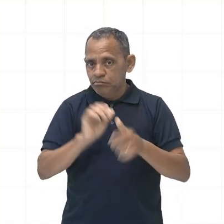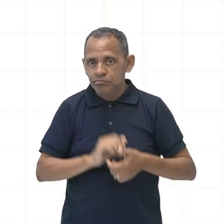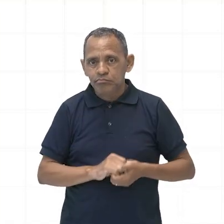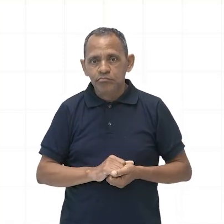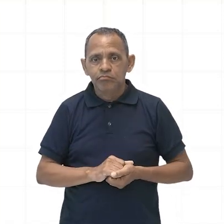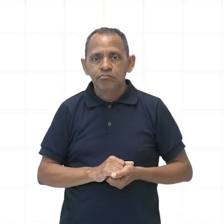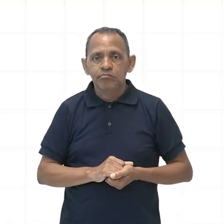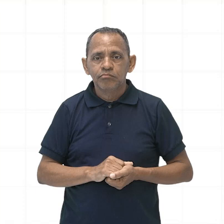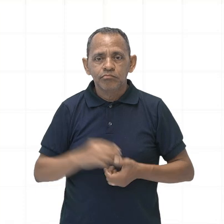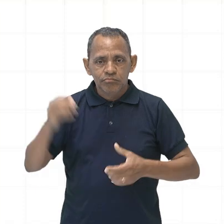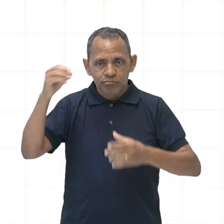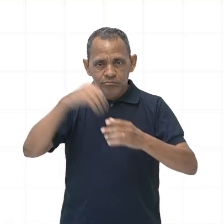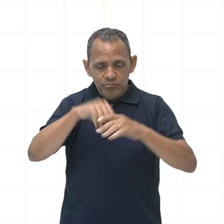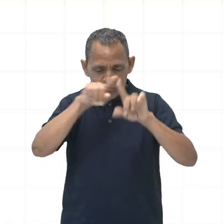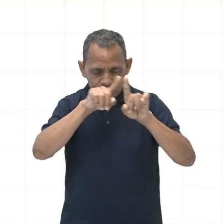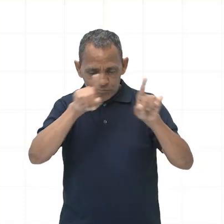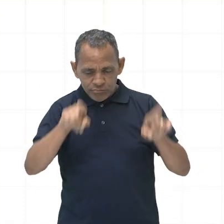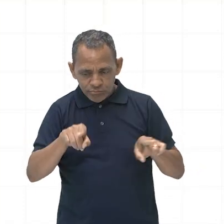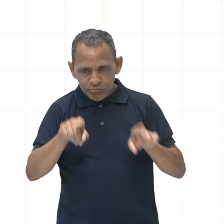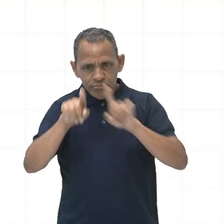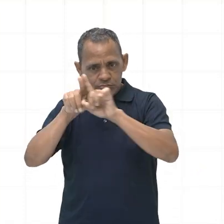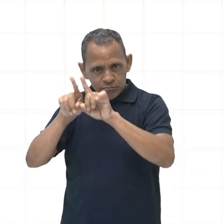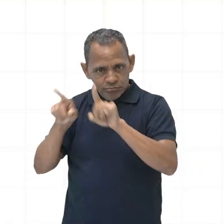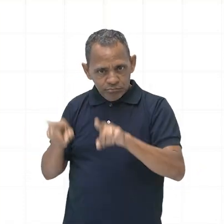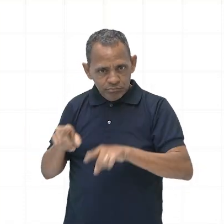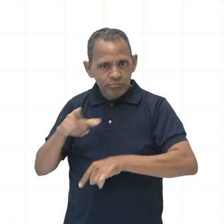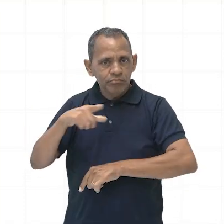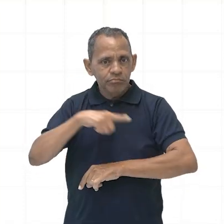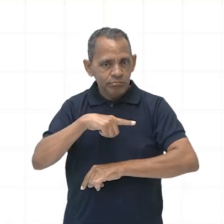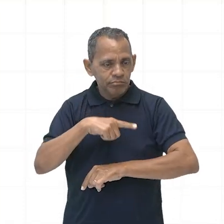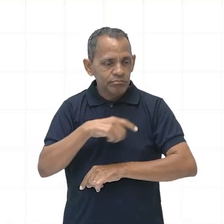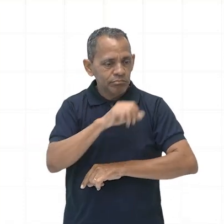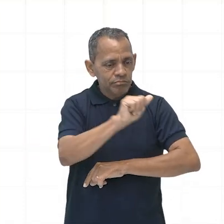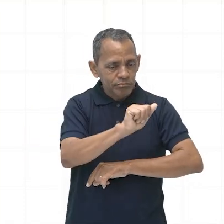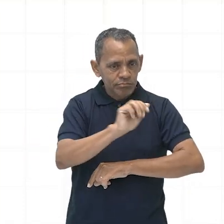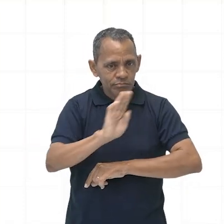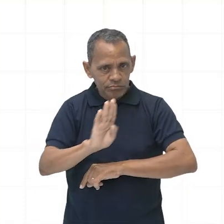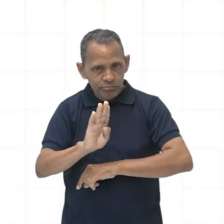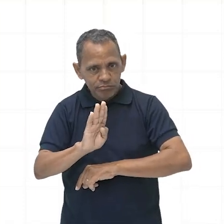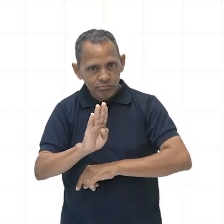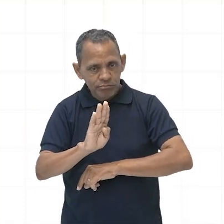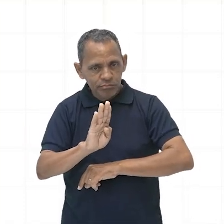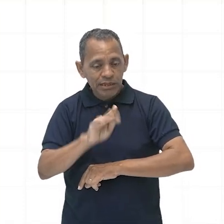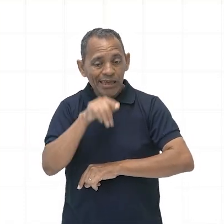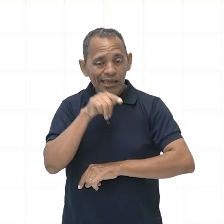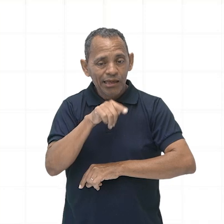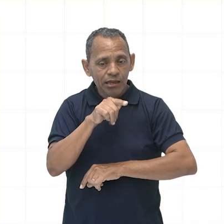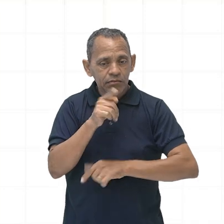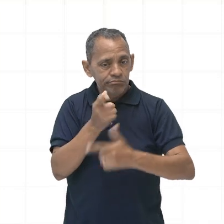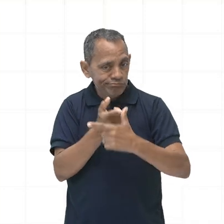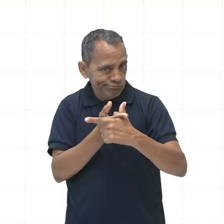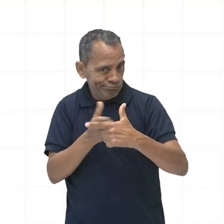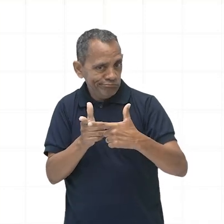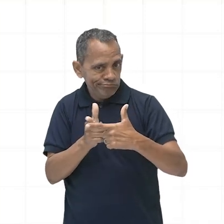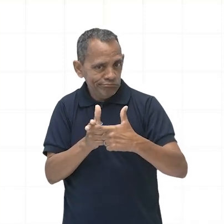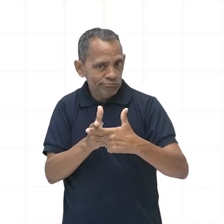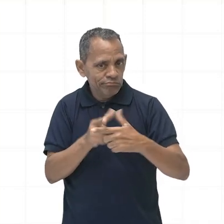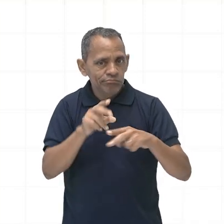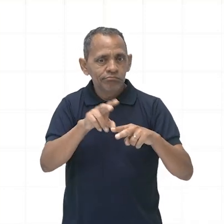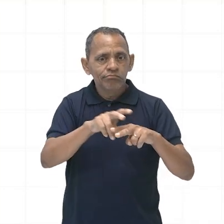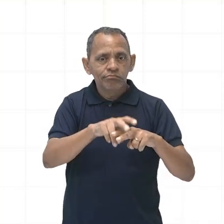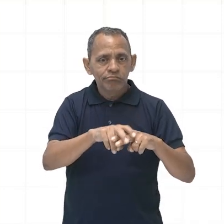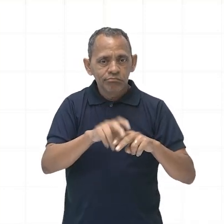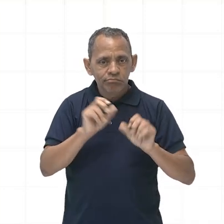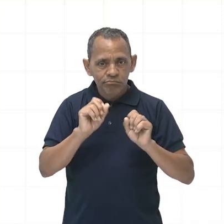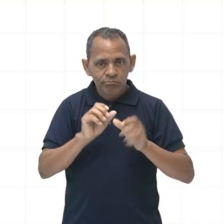Veja que dentro dos parênteses nós temos a letra A e B e elas estão sendo divididas, né? Por isso que é quociente.